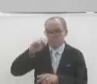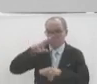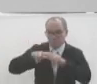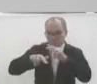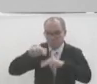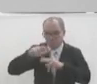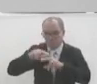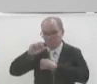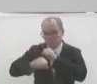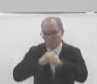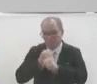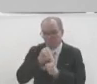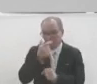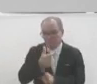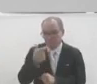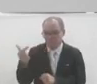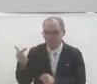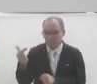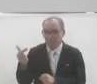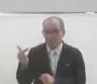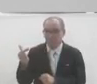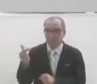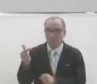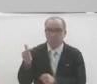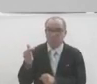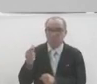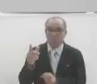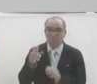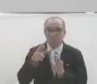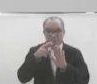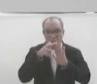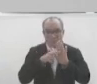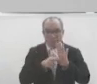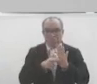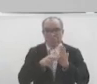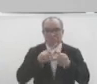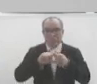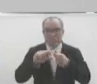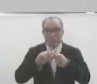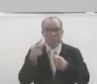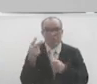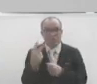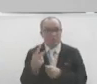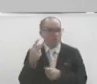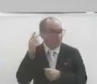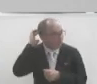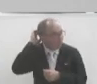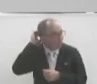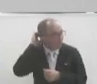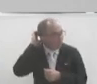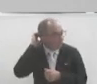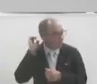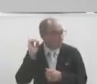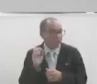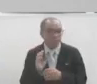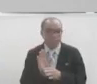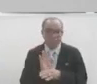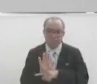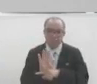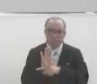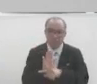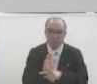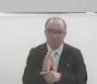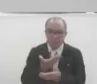perdão de 2022 passando a ter a seguinte redação artigo 27 para fins de atribuição